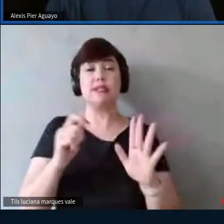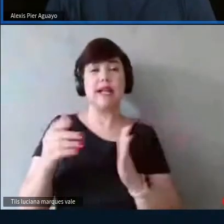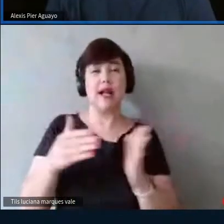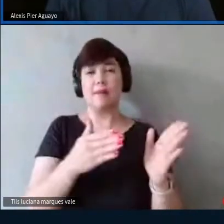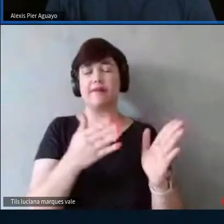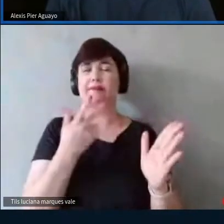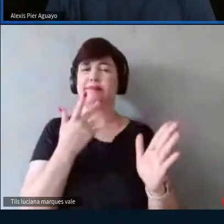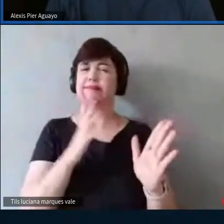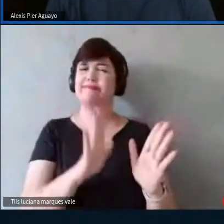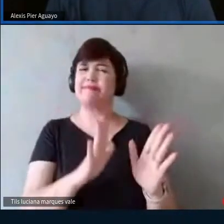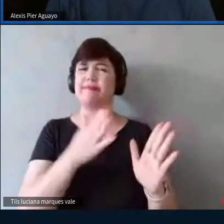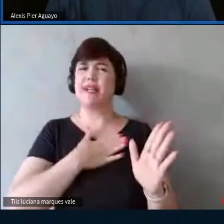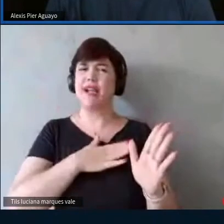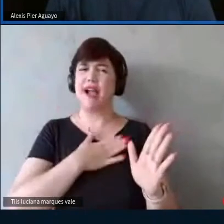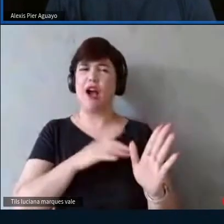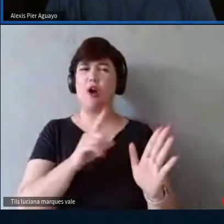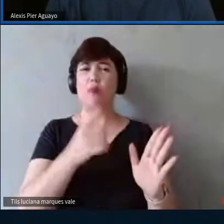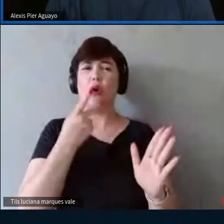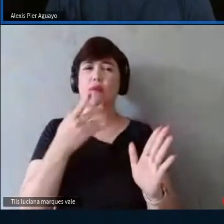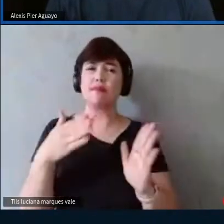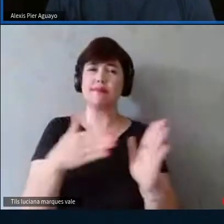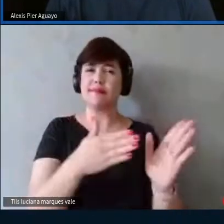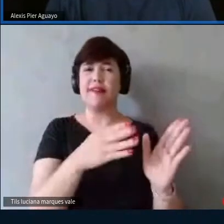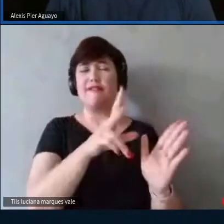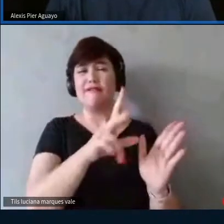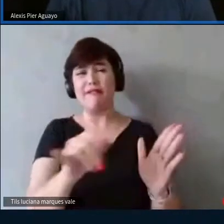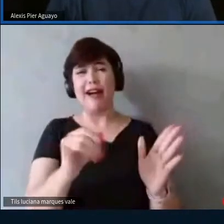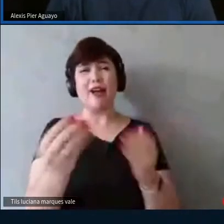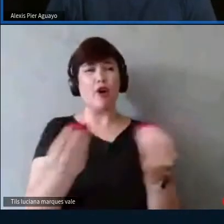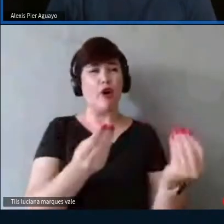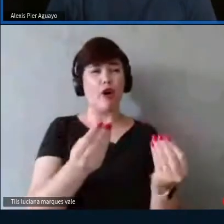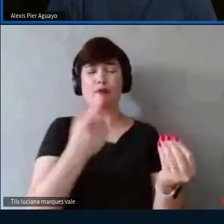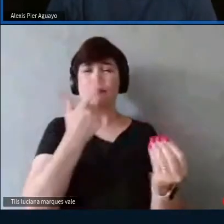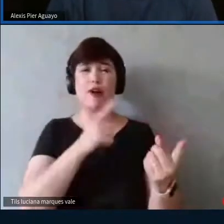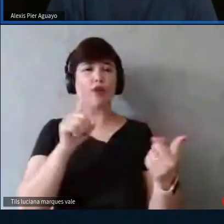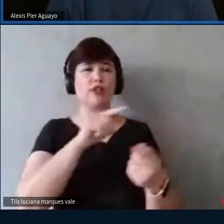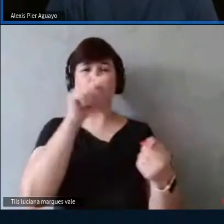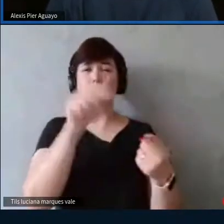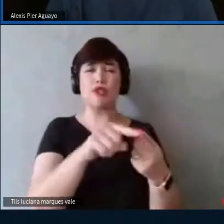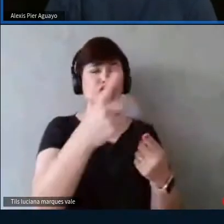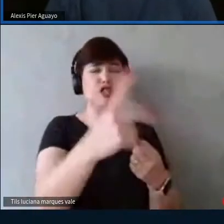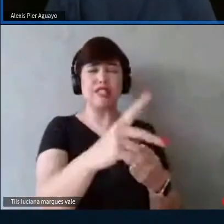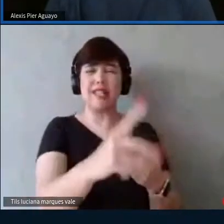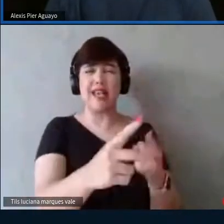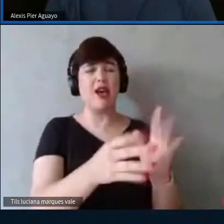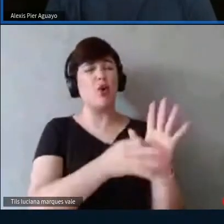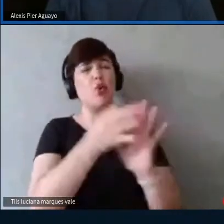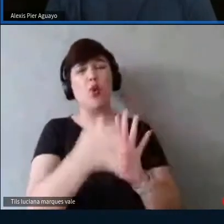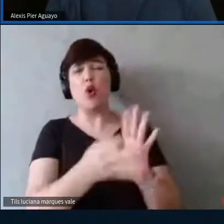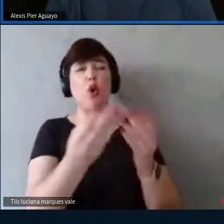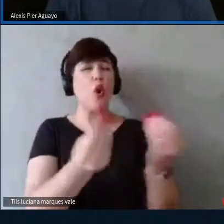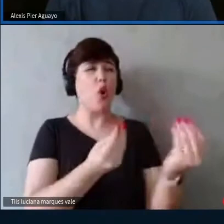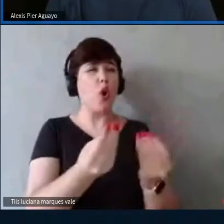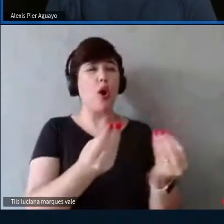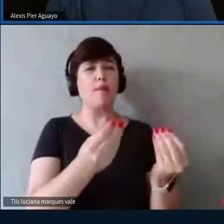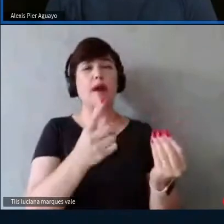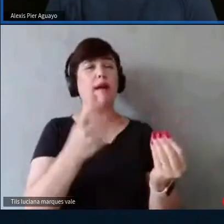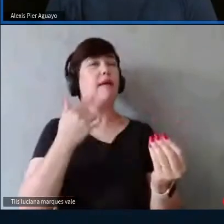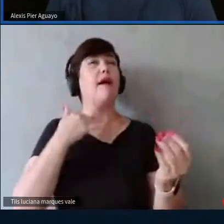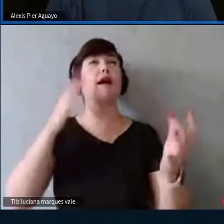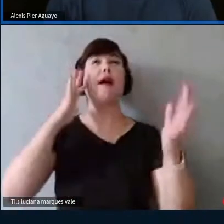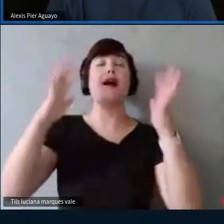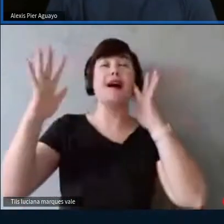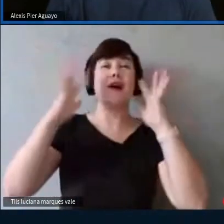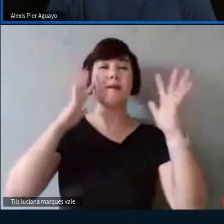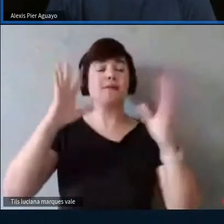caminho. E ela falava assim, não, mas por esse caminho você não vai chegar nesse objetivo que você tá querendo. Muitas das reflexões que eu